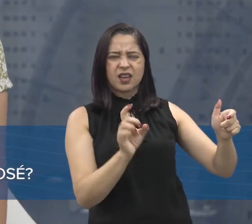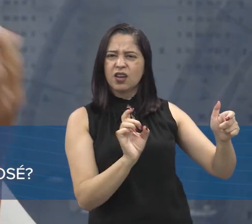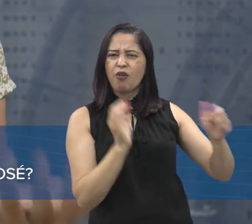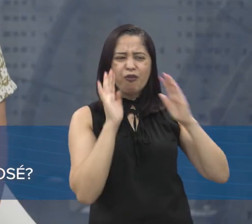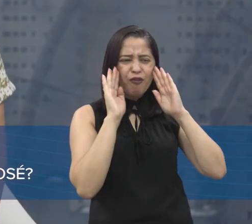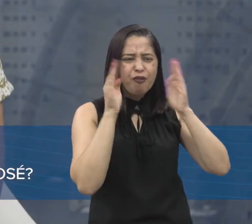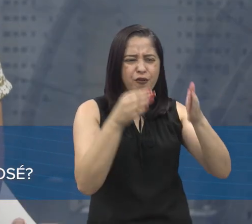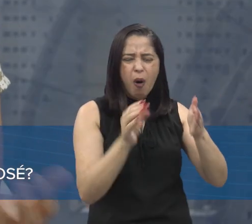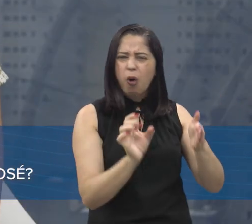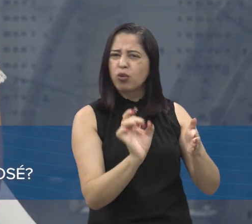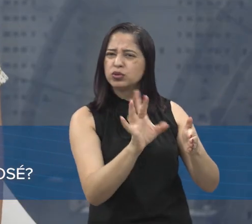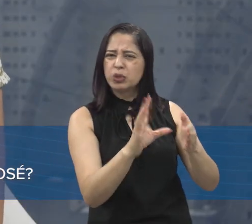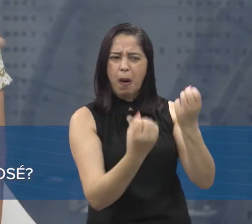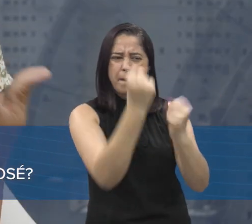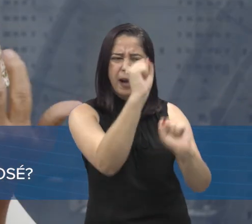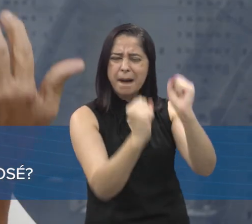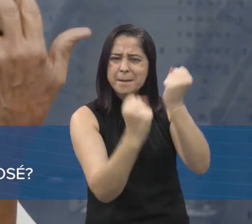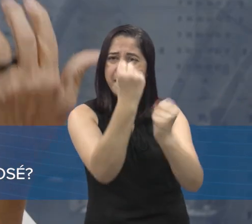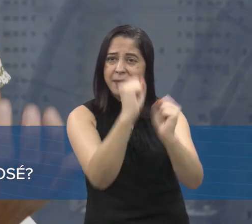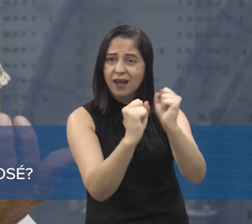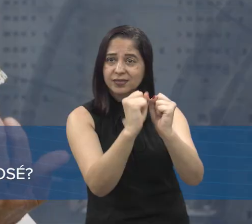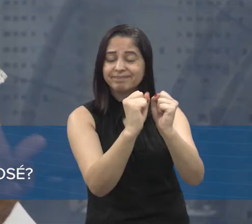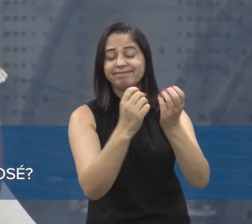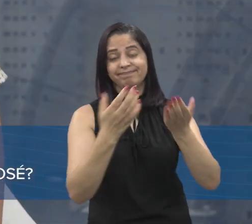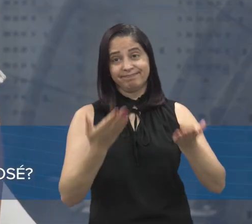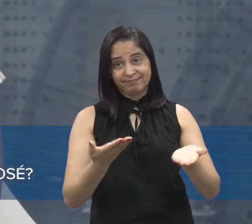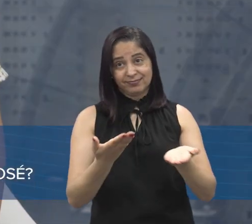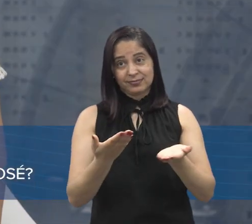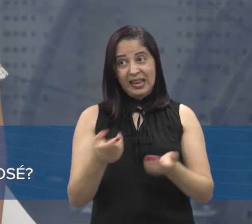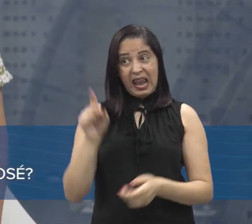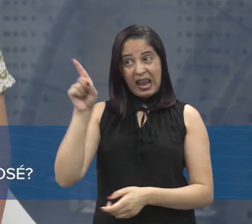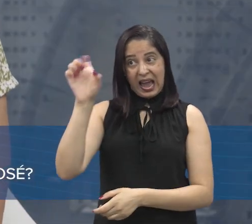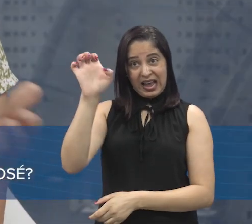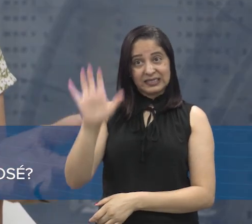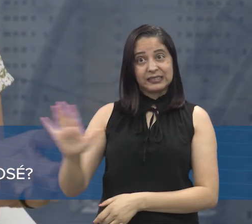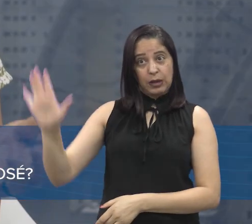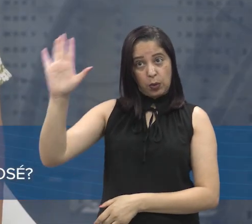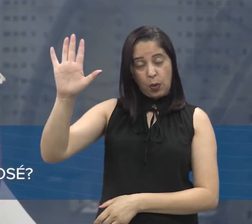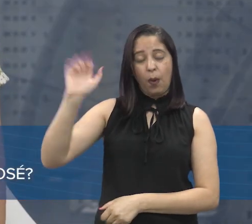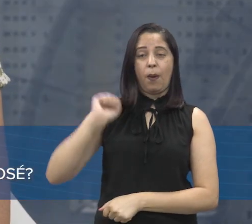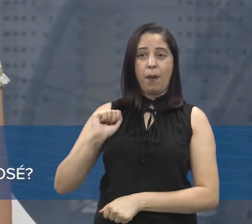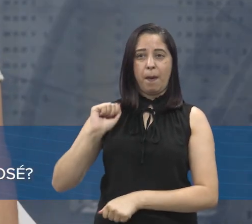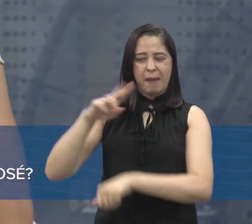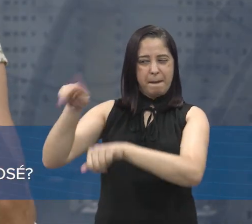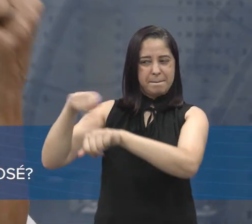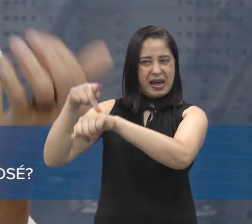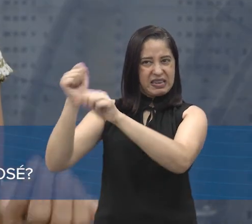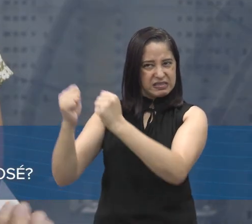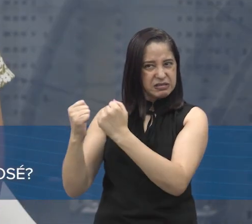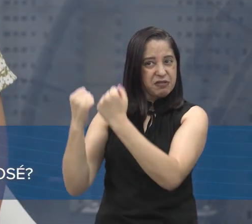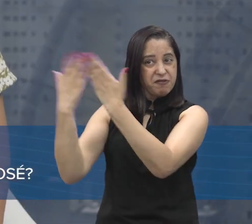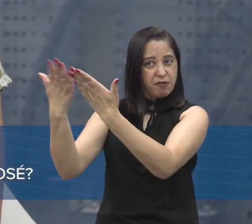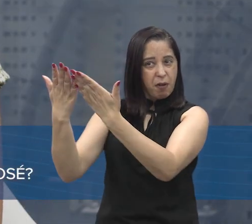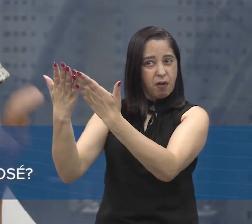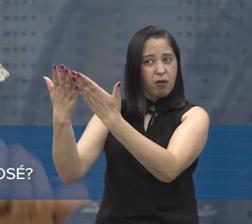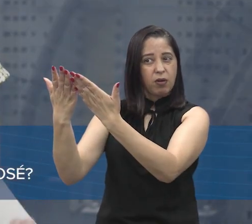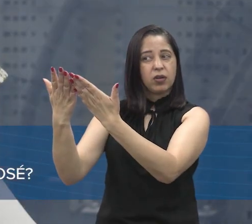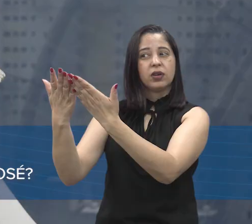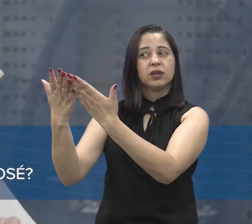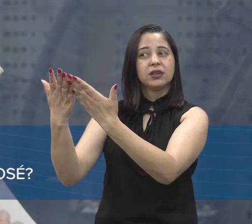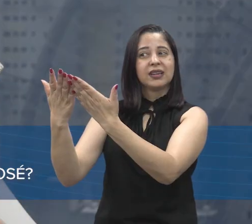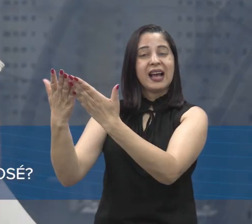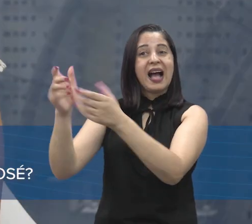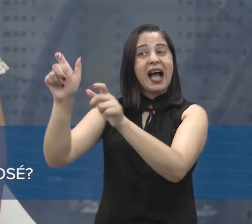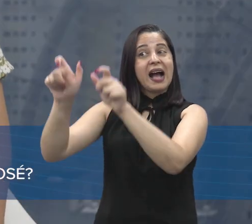ser tecnológica, como se isso fosse a única vertente para uma cidade em desenvolvimento e